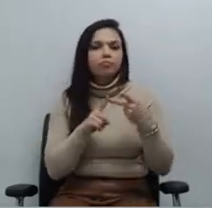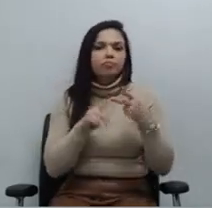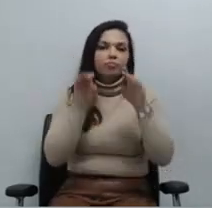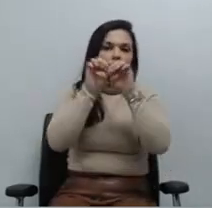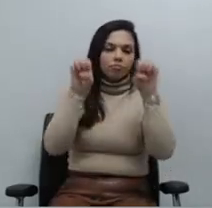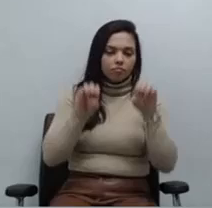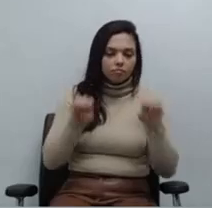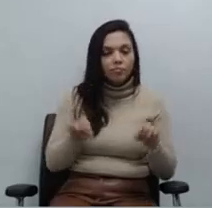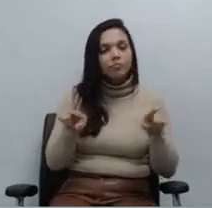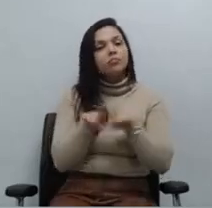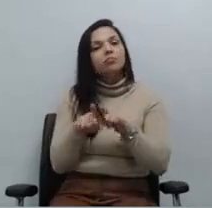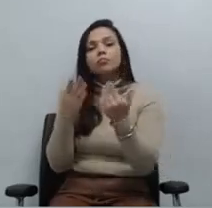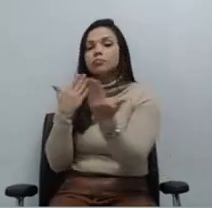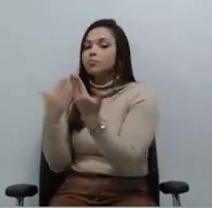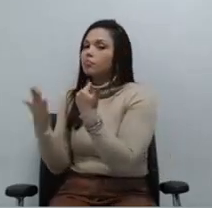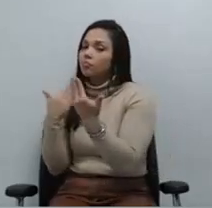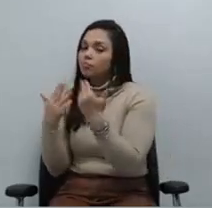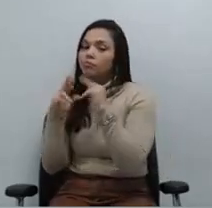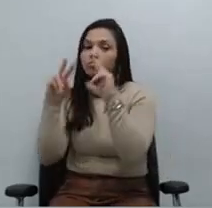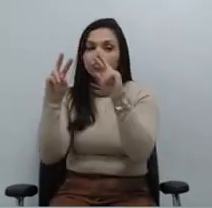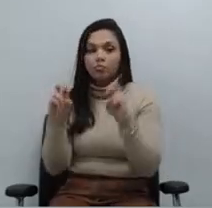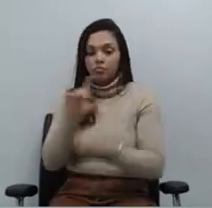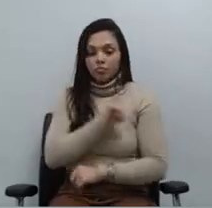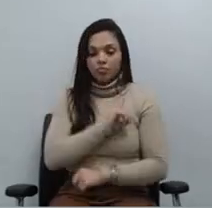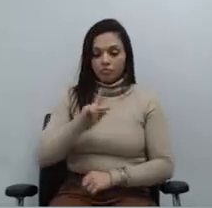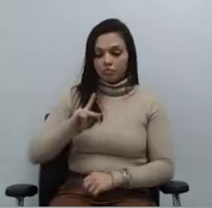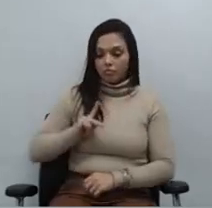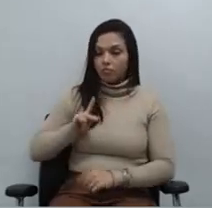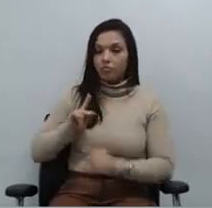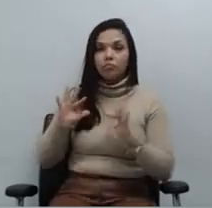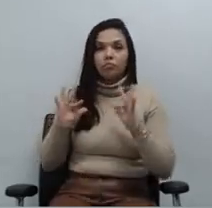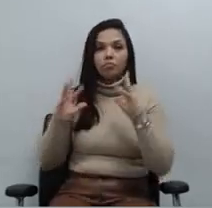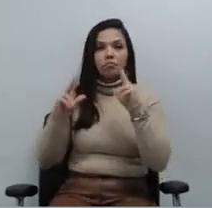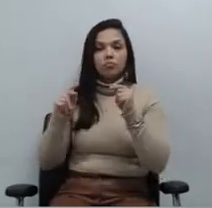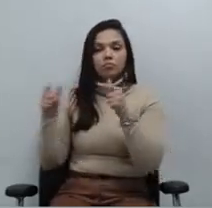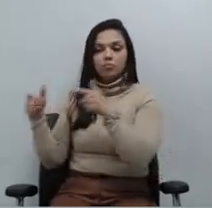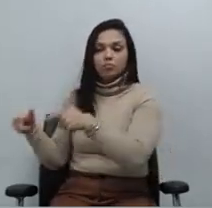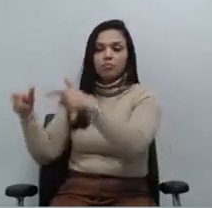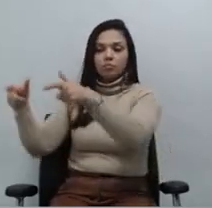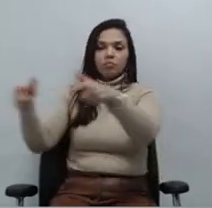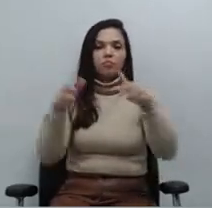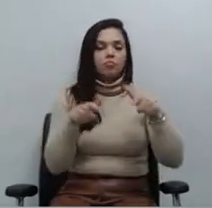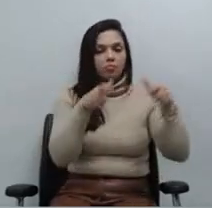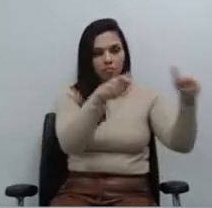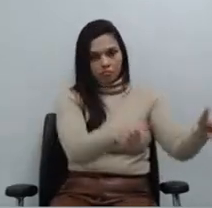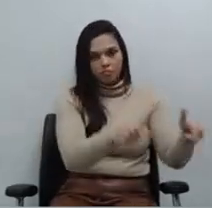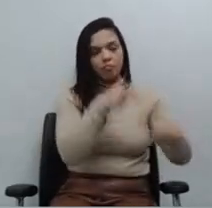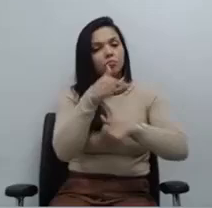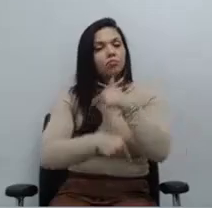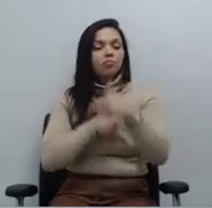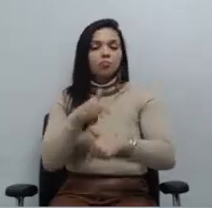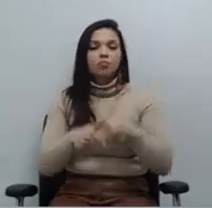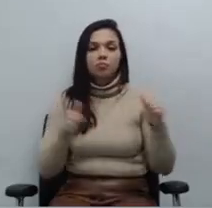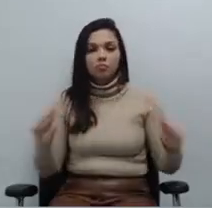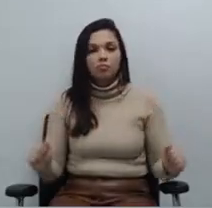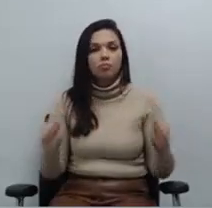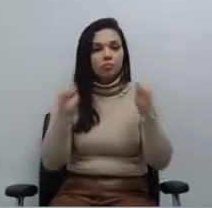também dialogamos sobre o projeto Defensoria em Todos os Cantos, e em como podemos trabalhar conjuntamente, né,